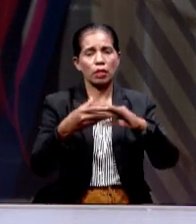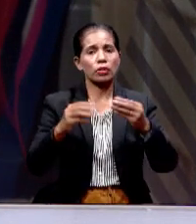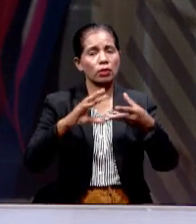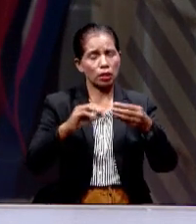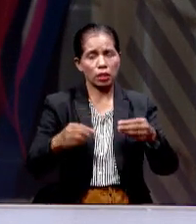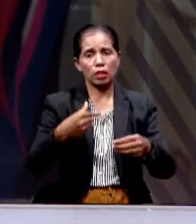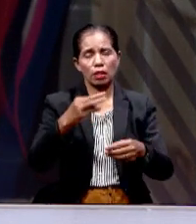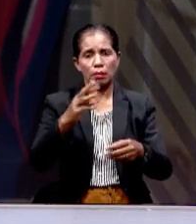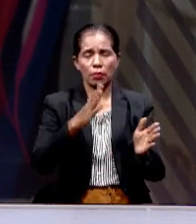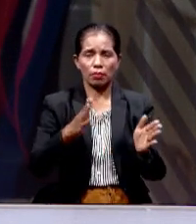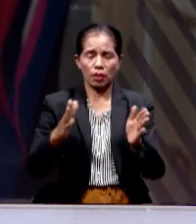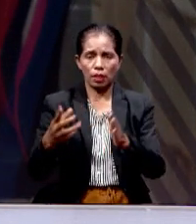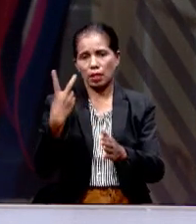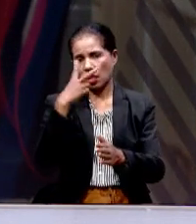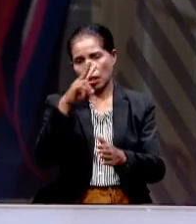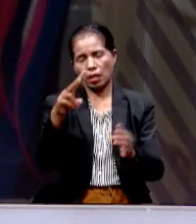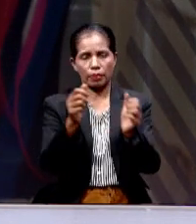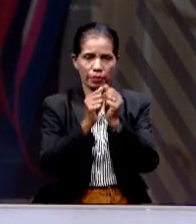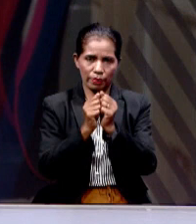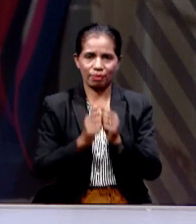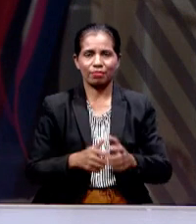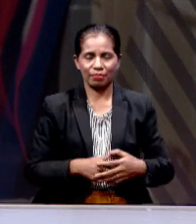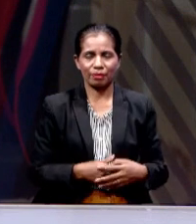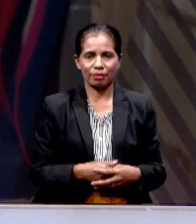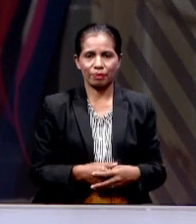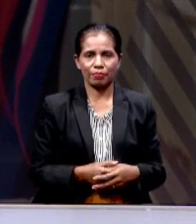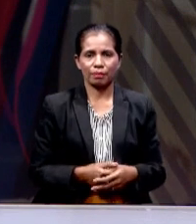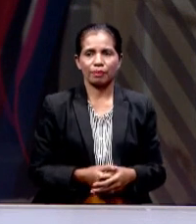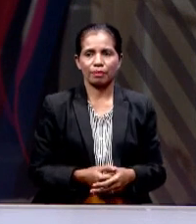uma reportagem ainda, tu irmai e te acompanha muito.